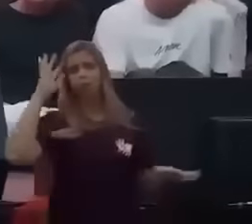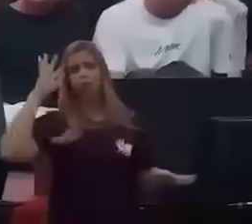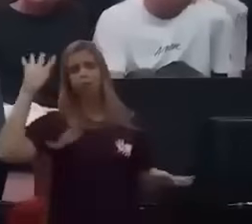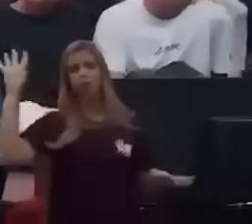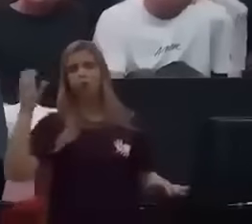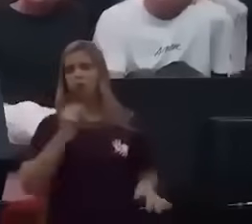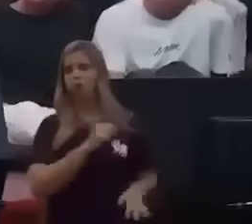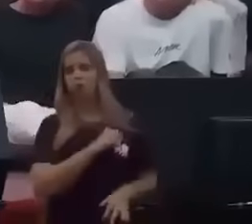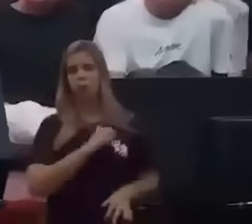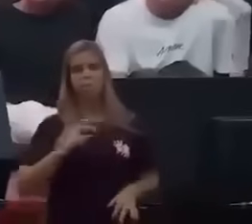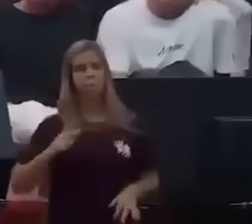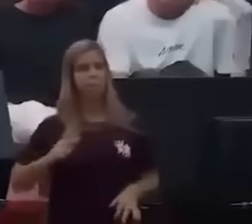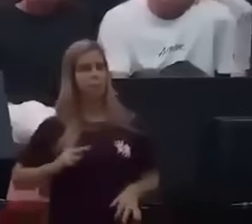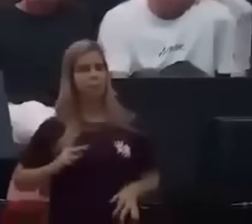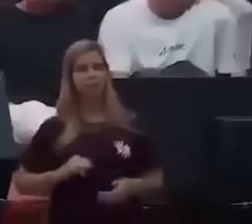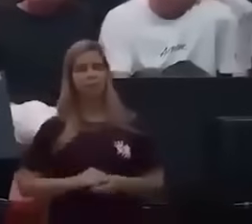sonho.